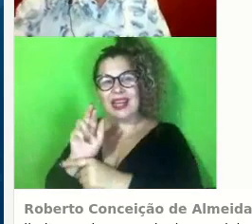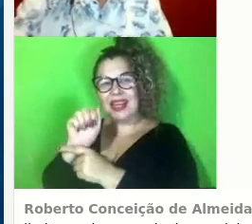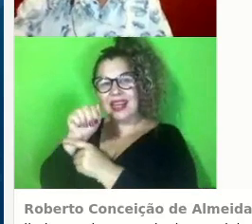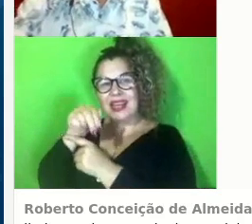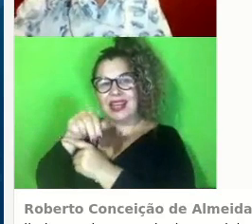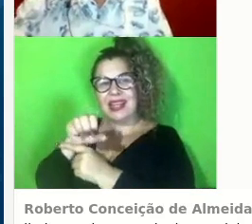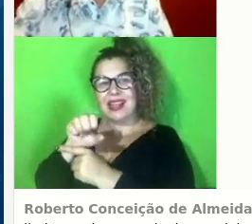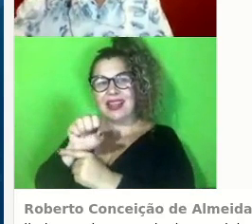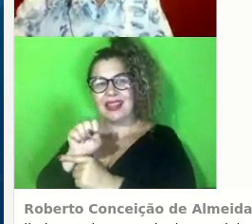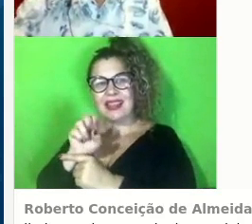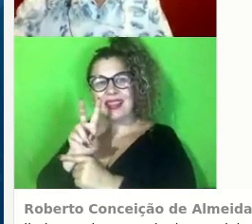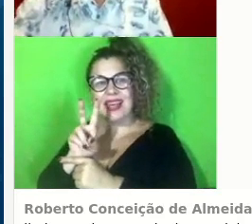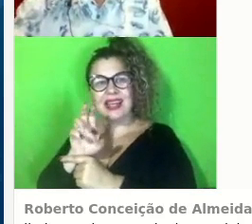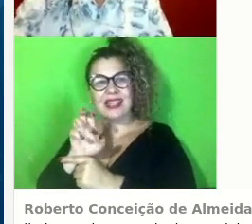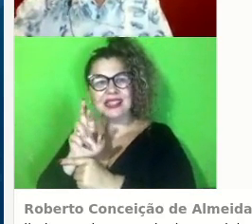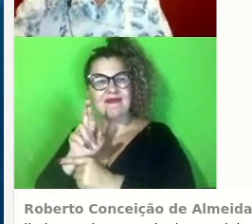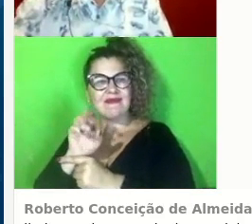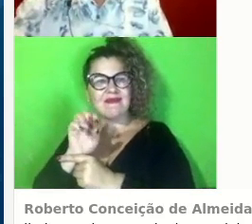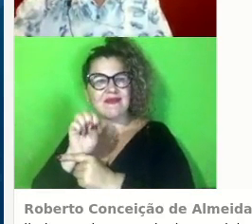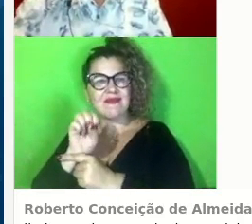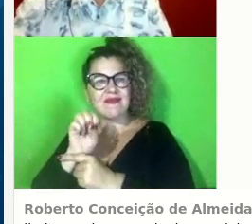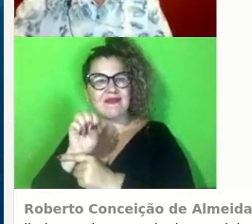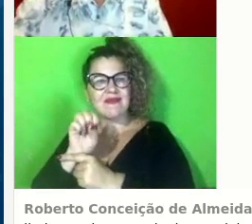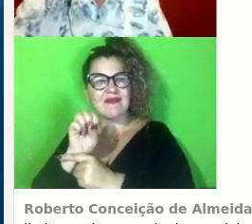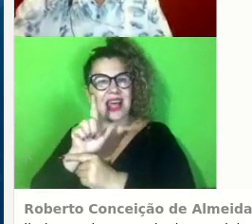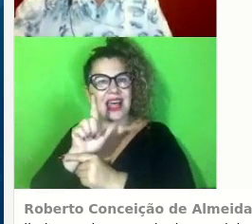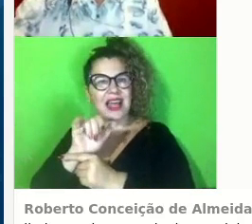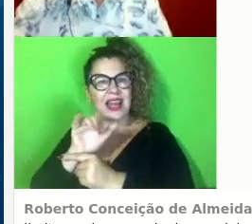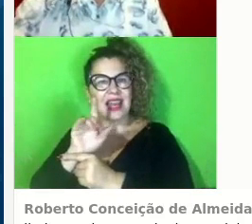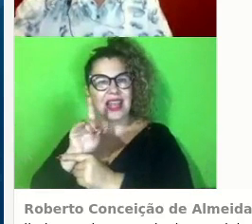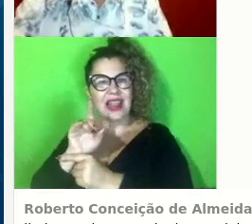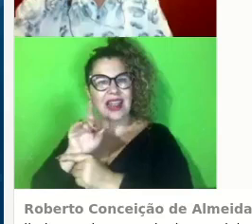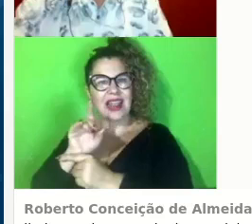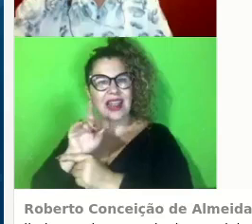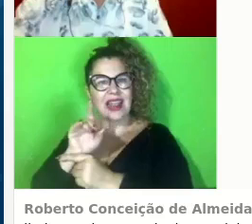trazer as questões, né, a transversalidade, tratar as